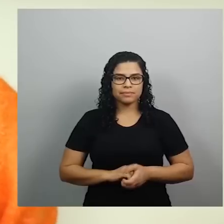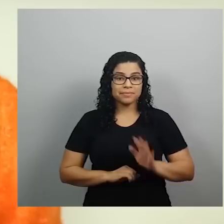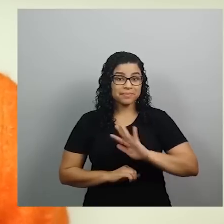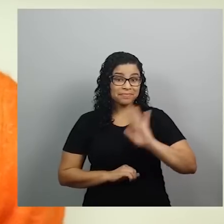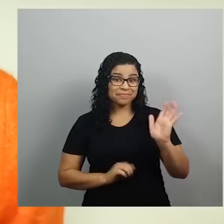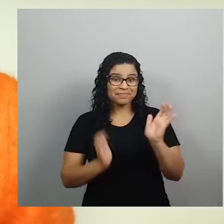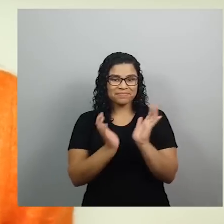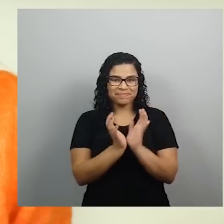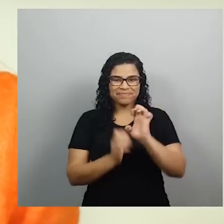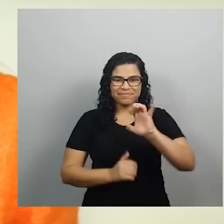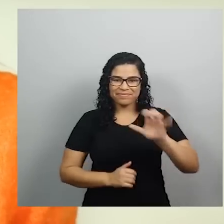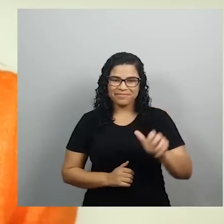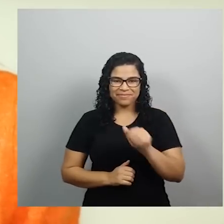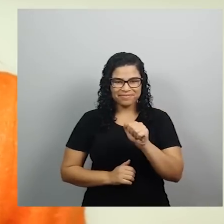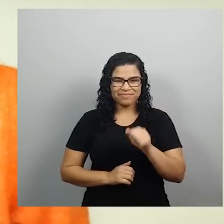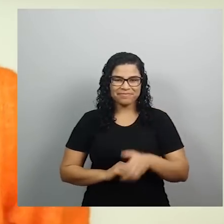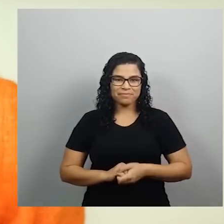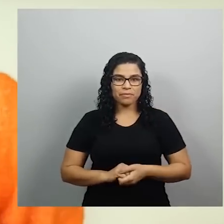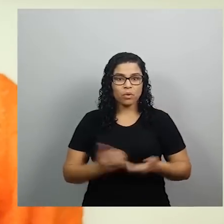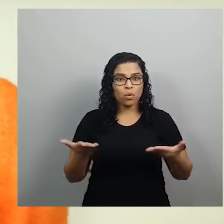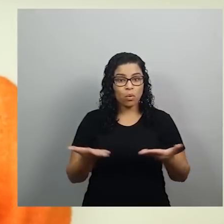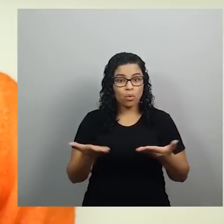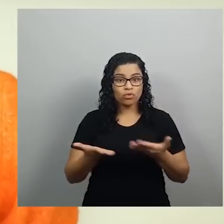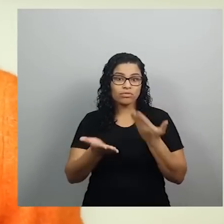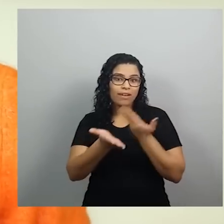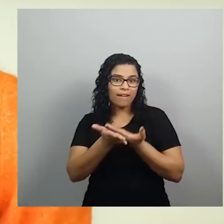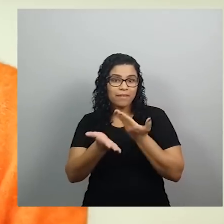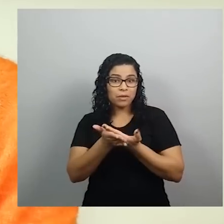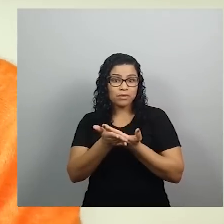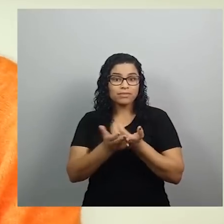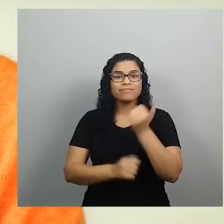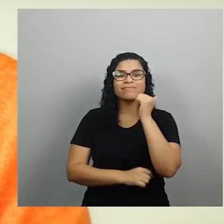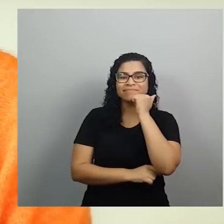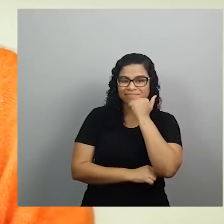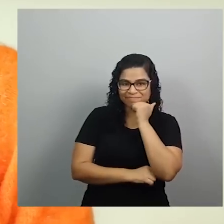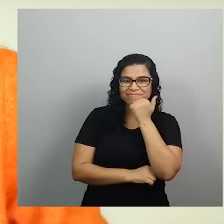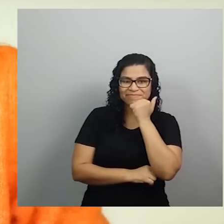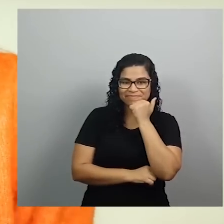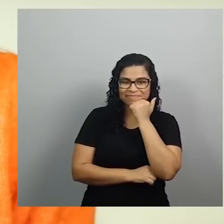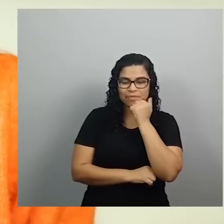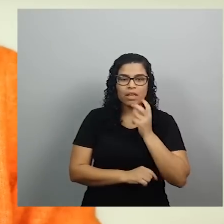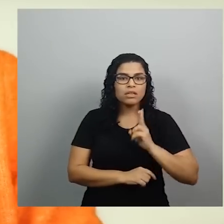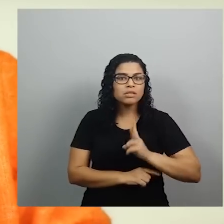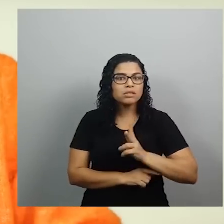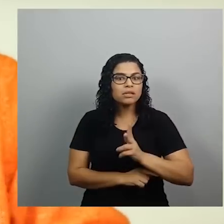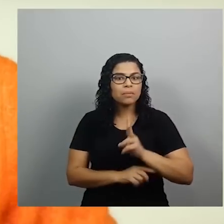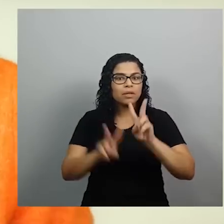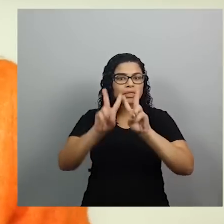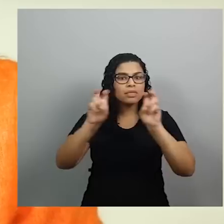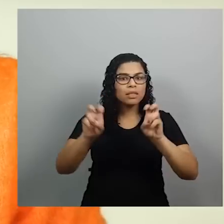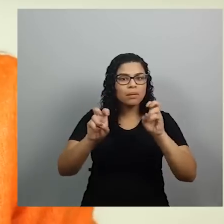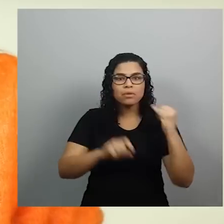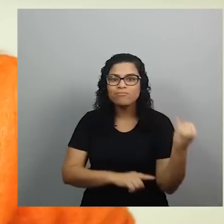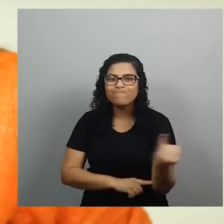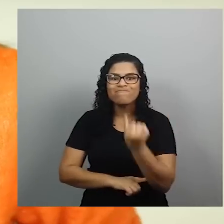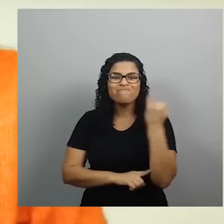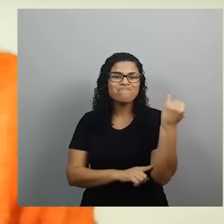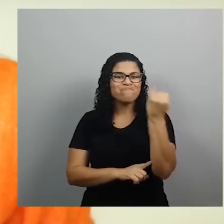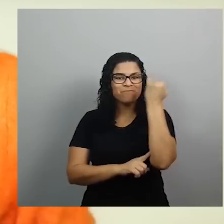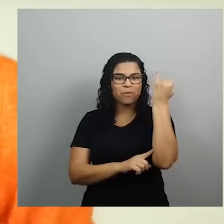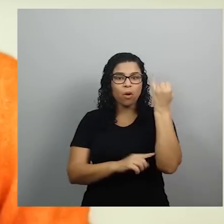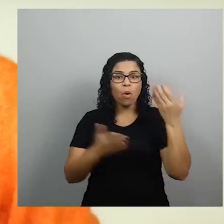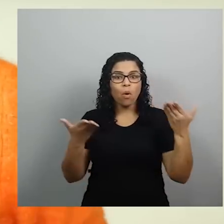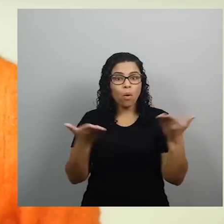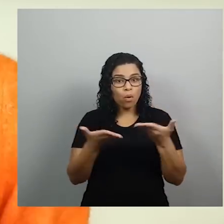E aí, galera da EJA? Nossa aula hoje é de ciências, sempre com temas muito importantes